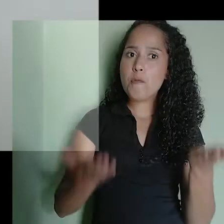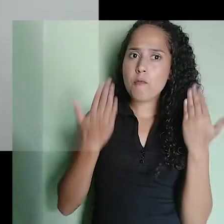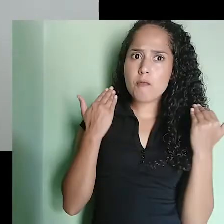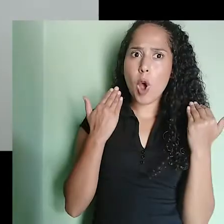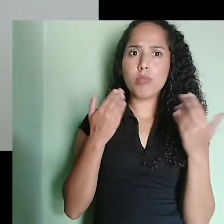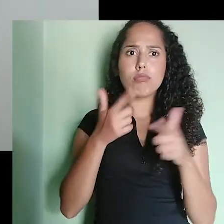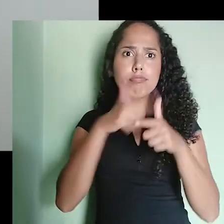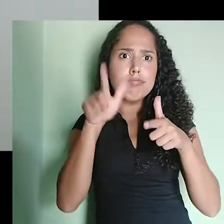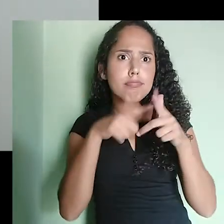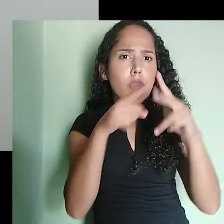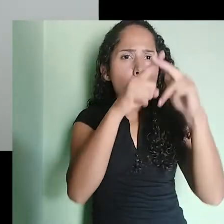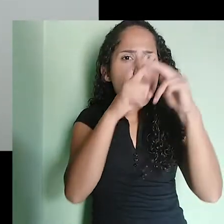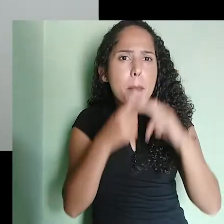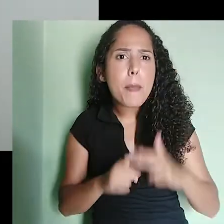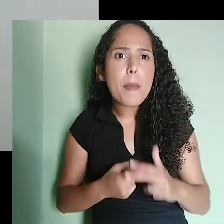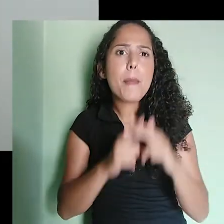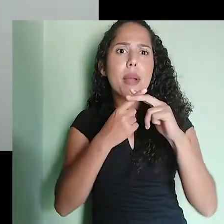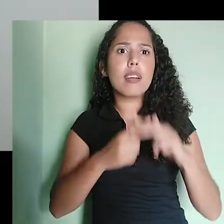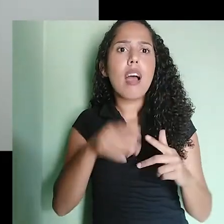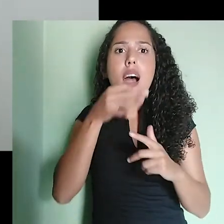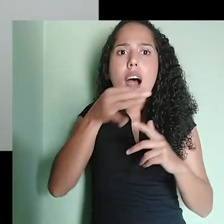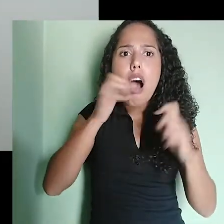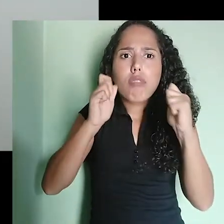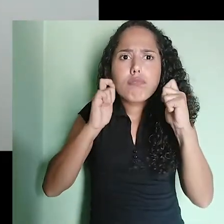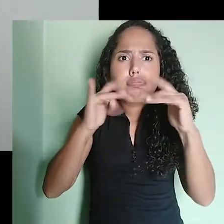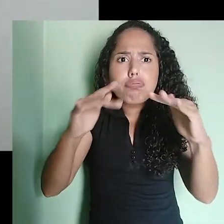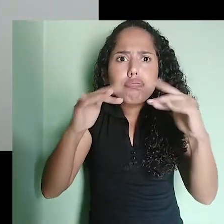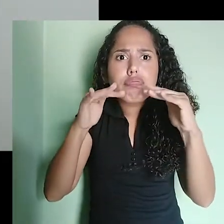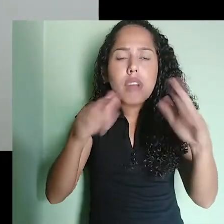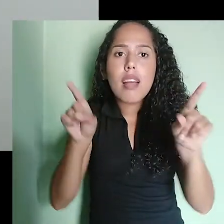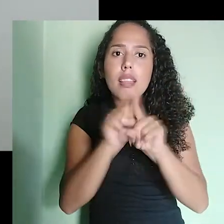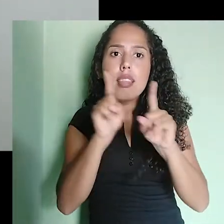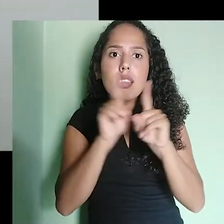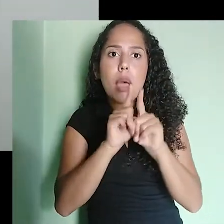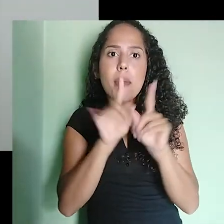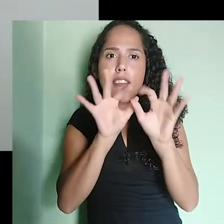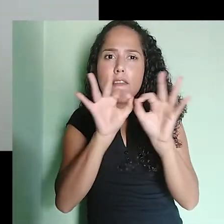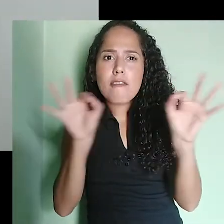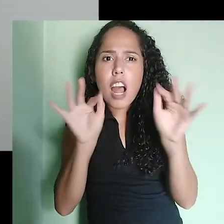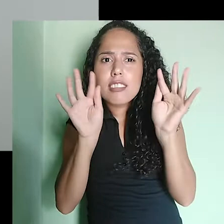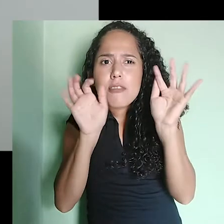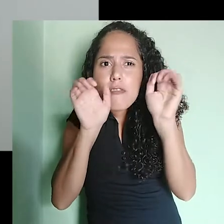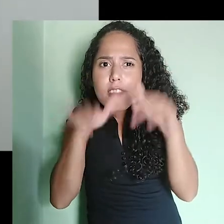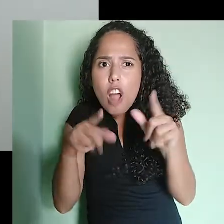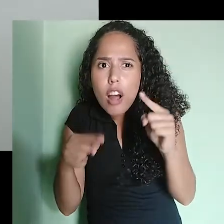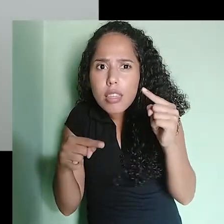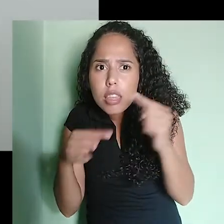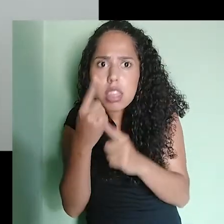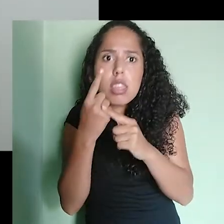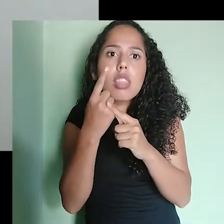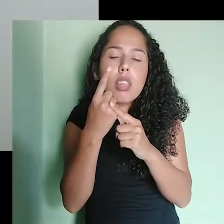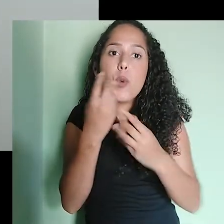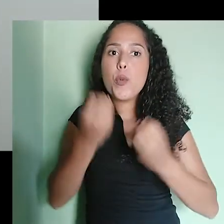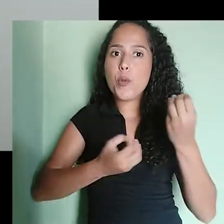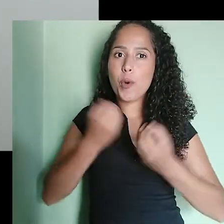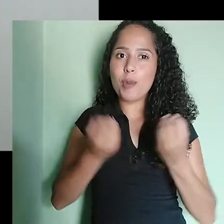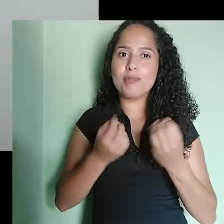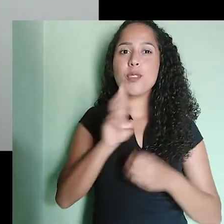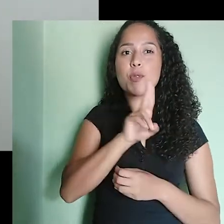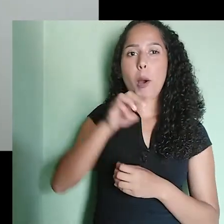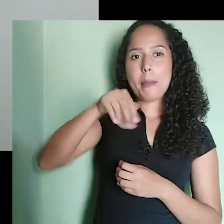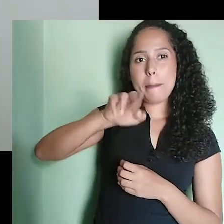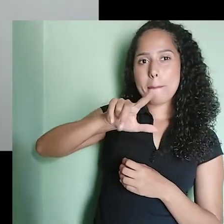Vamos resolver os problemas de vazamentos e os desencontros nos finais das frases. Eu me chamo Marcelo